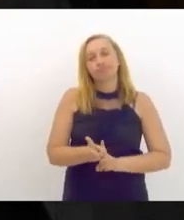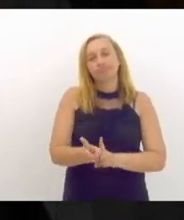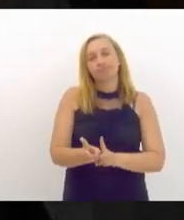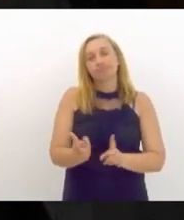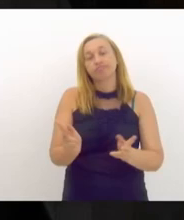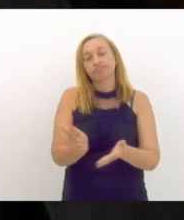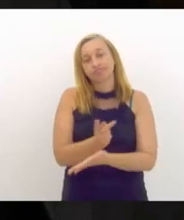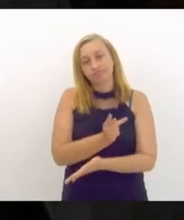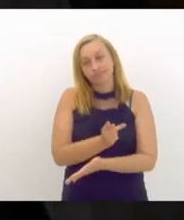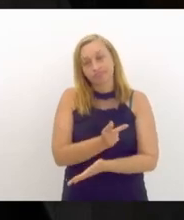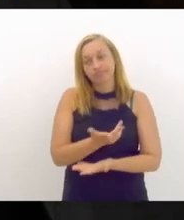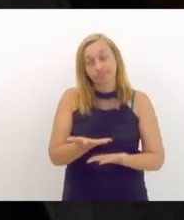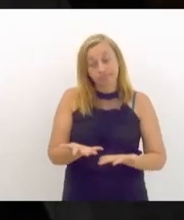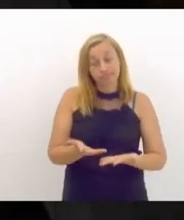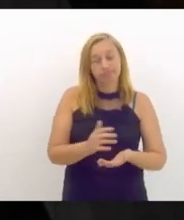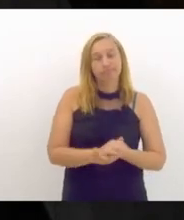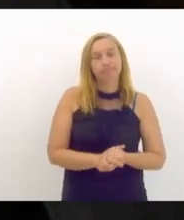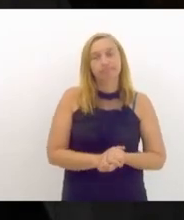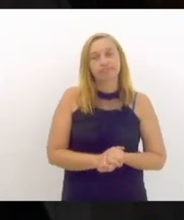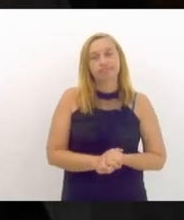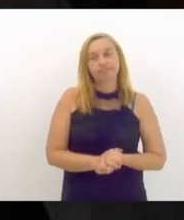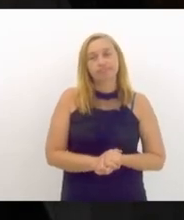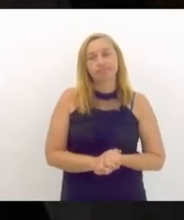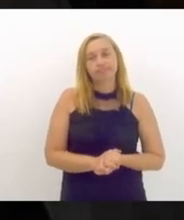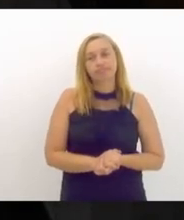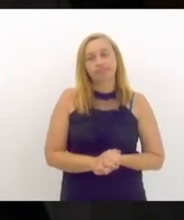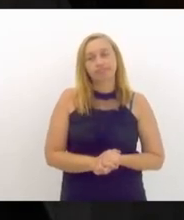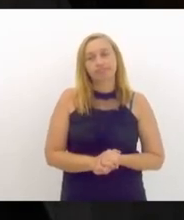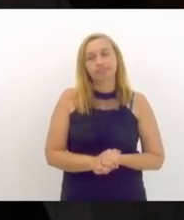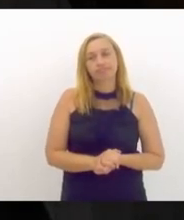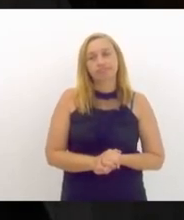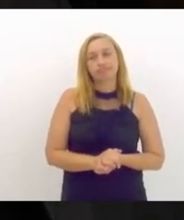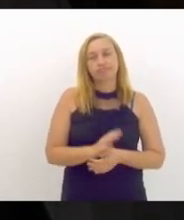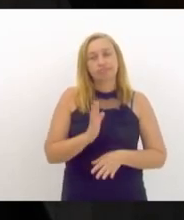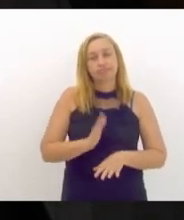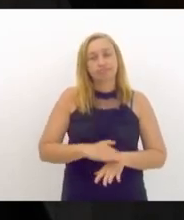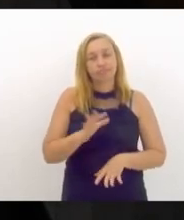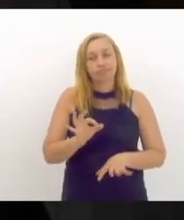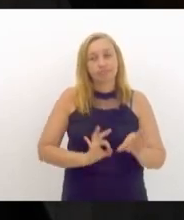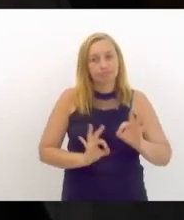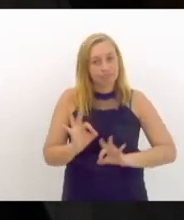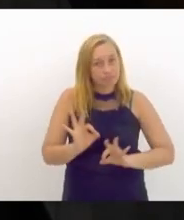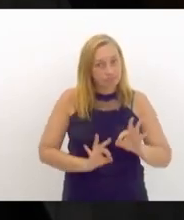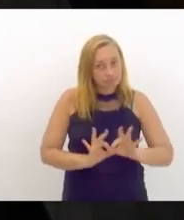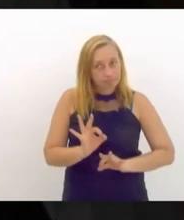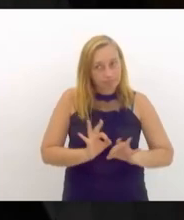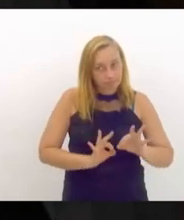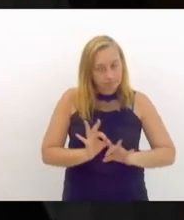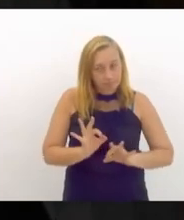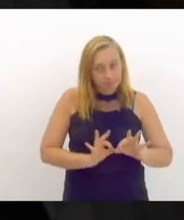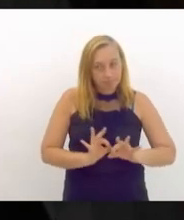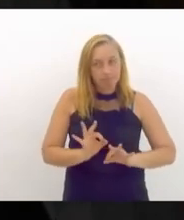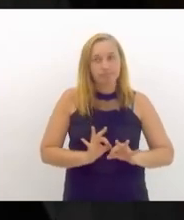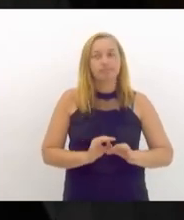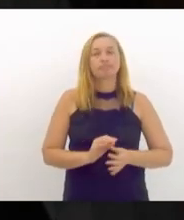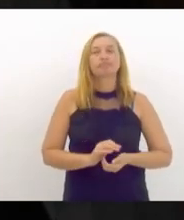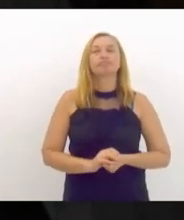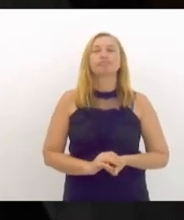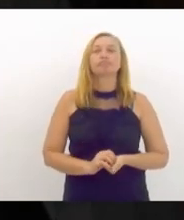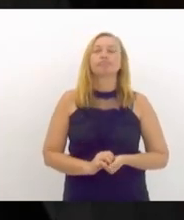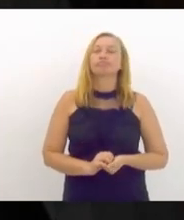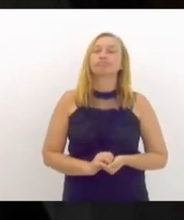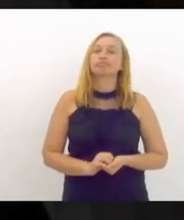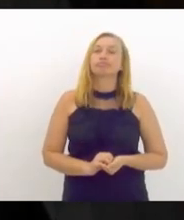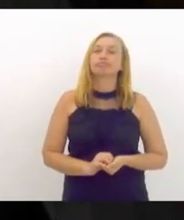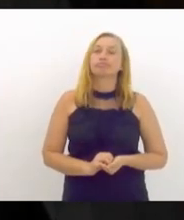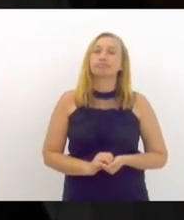ocorrer. E quanto melhor for o sistema de defesa civil, quanto mais tiverem preparadas as